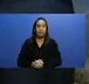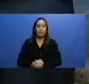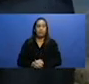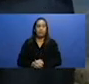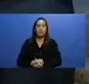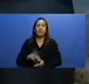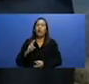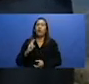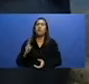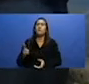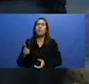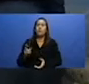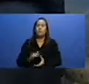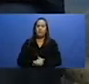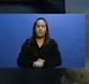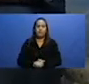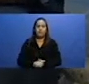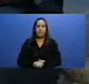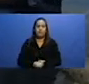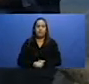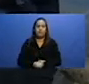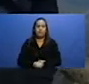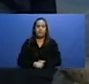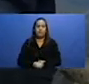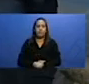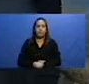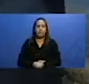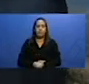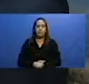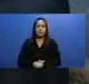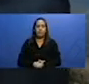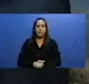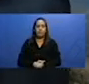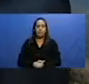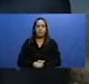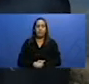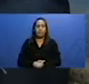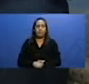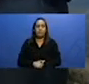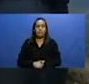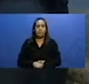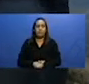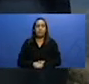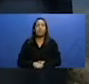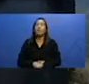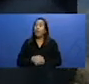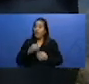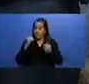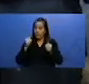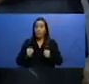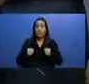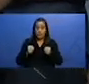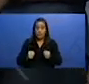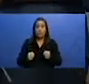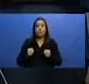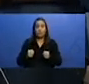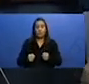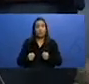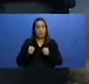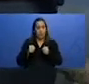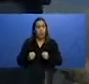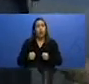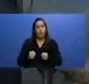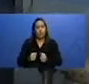como resposta? Um aluno da turma fazer aniversário no mês de abril. É possível, né,